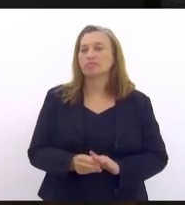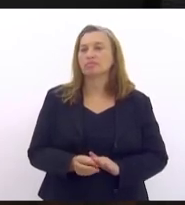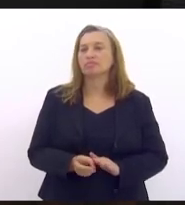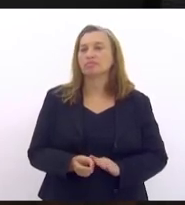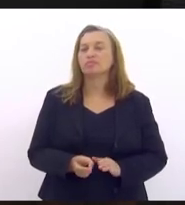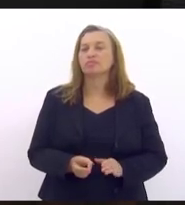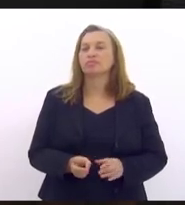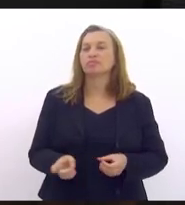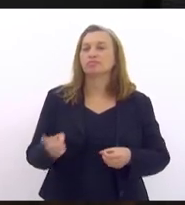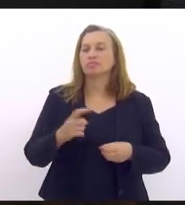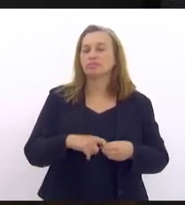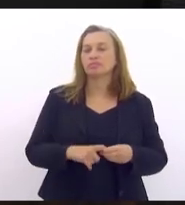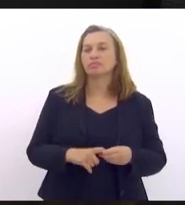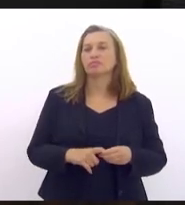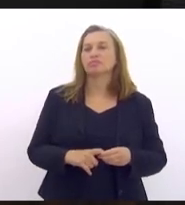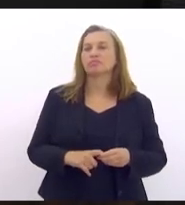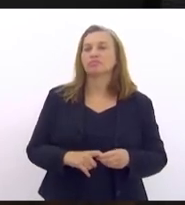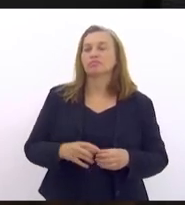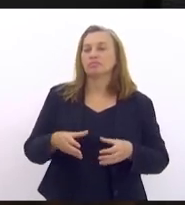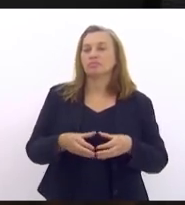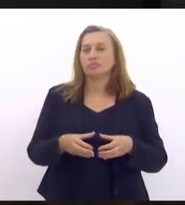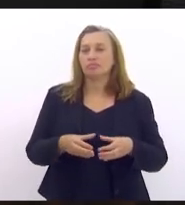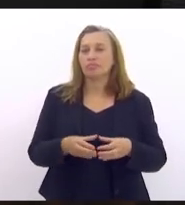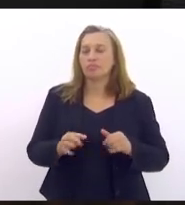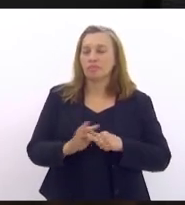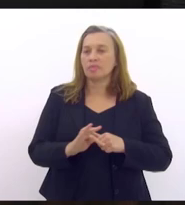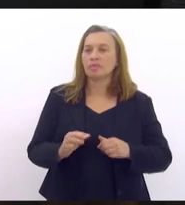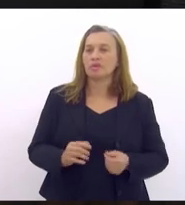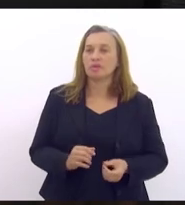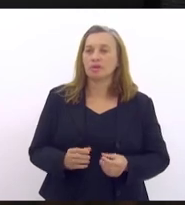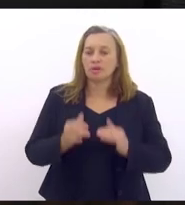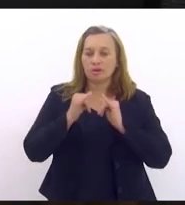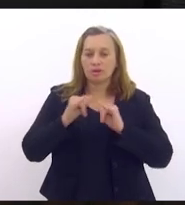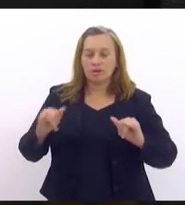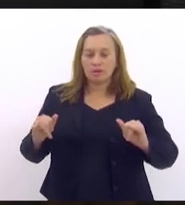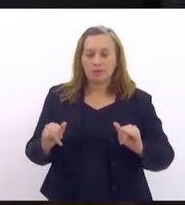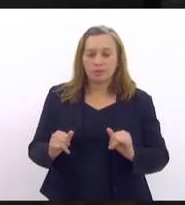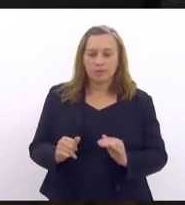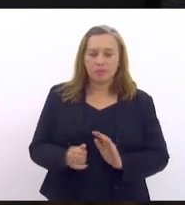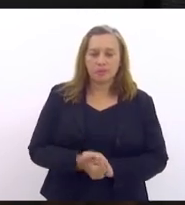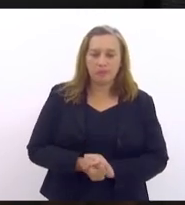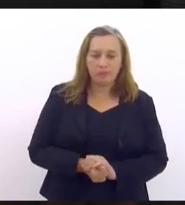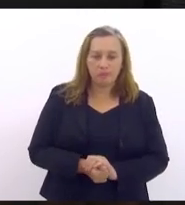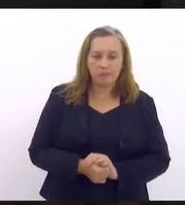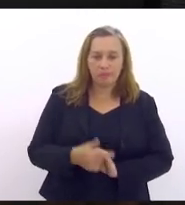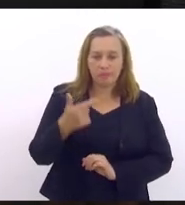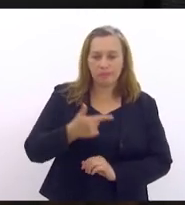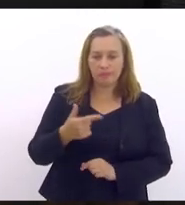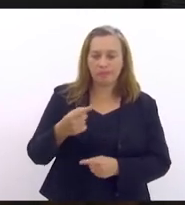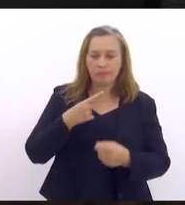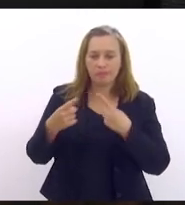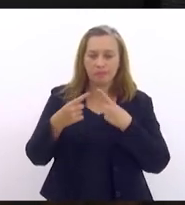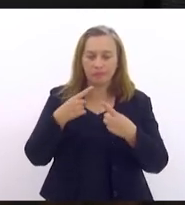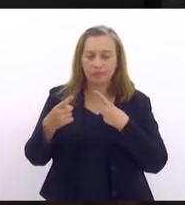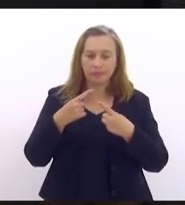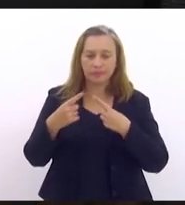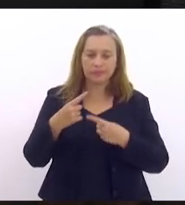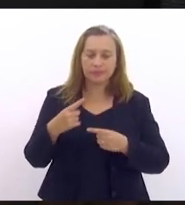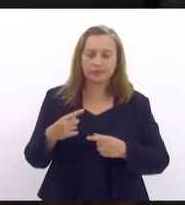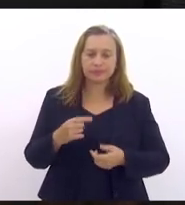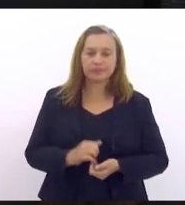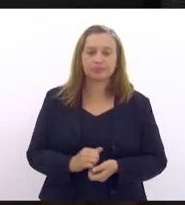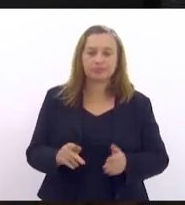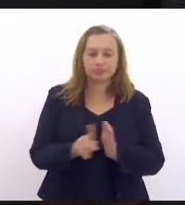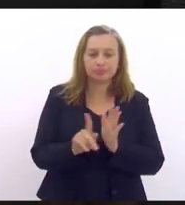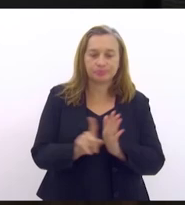e retorna às comissões. Anuncio, em tramitação ordinária, segunda discussão, redação do vencido, projeto